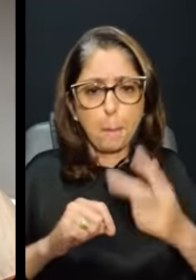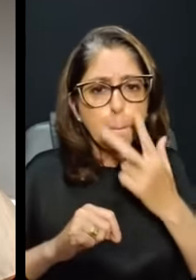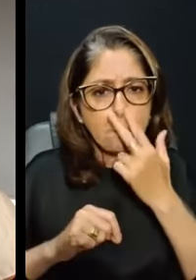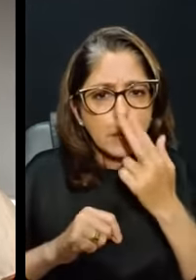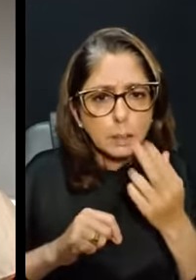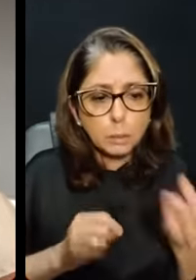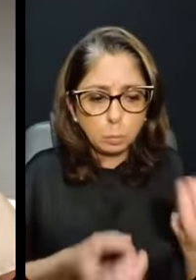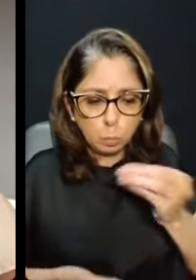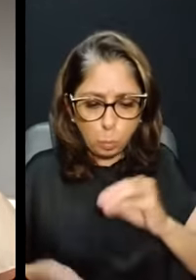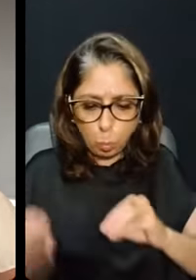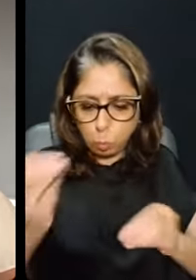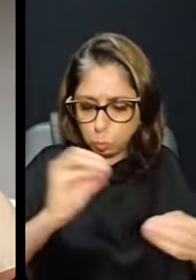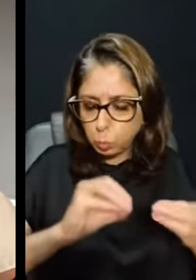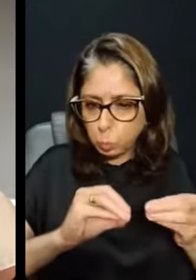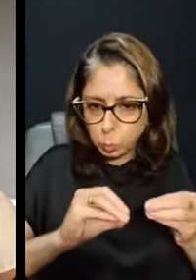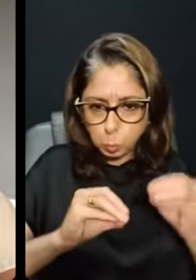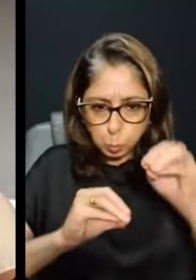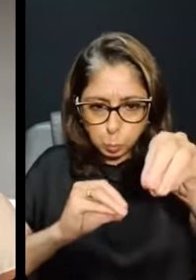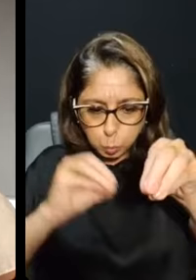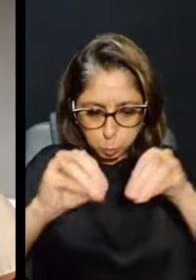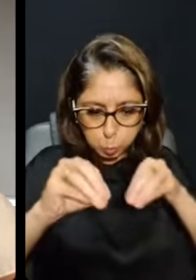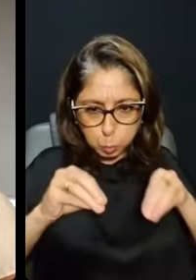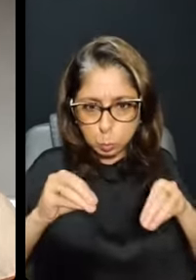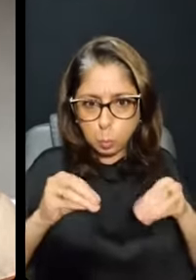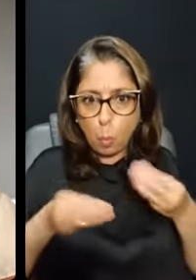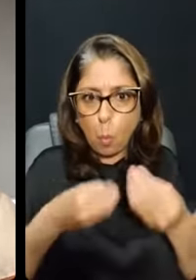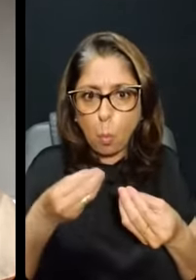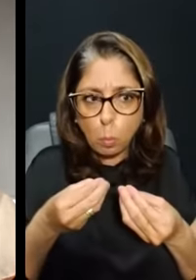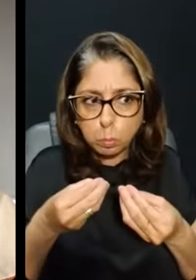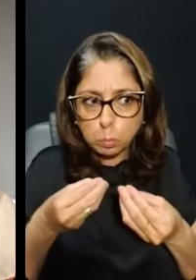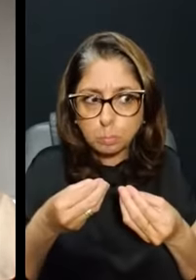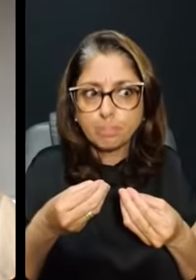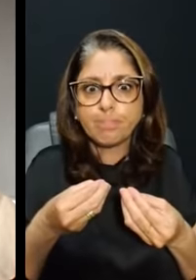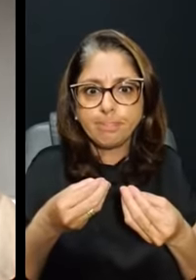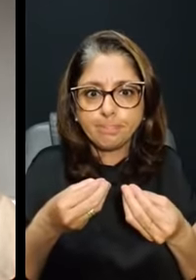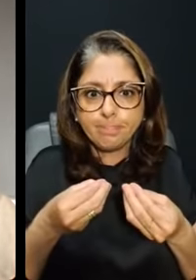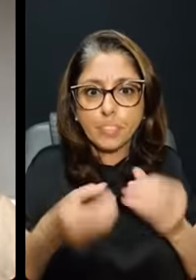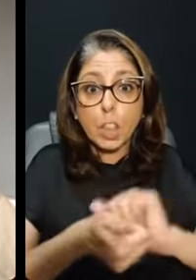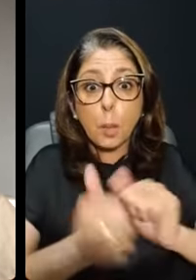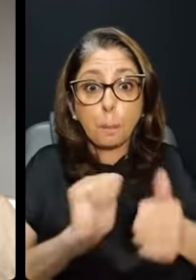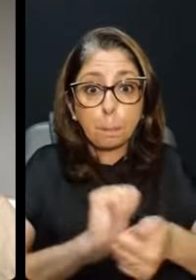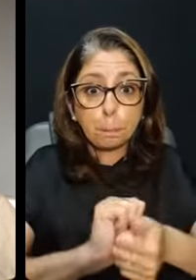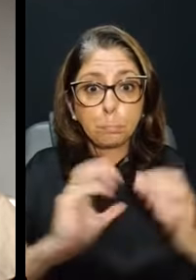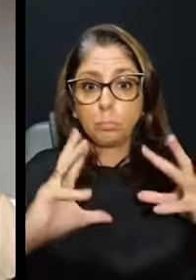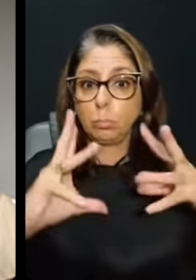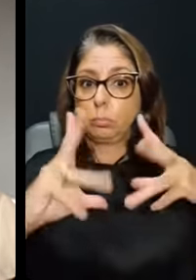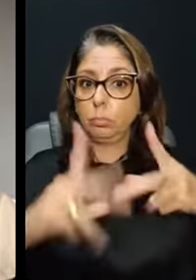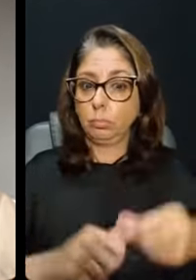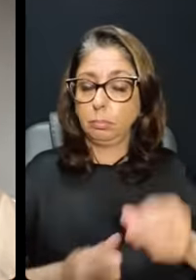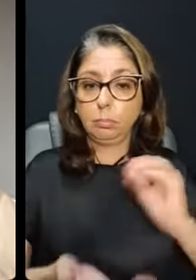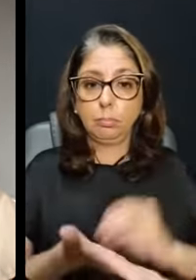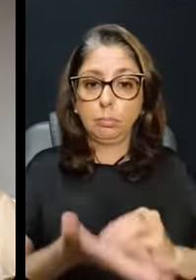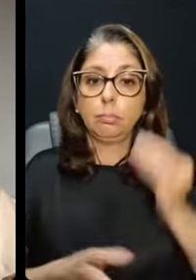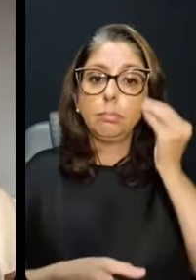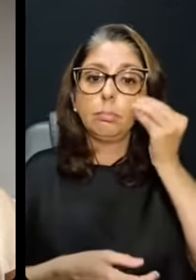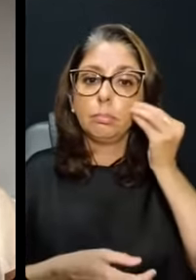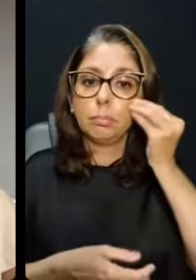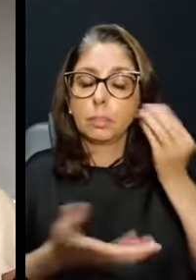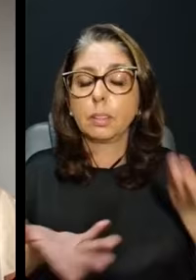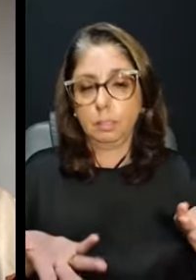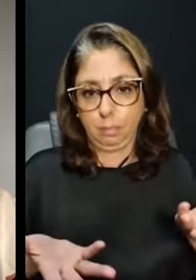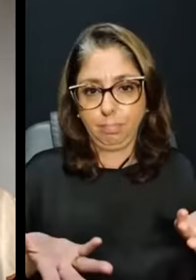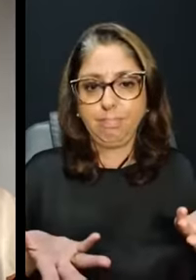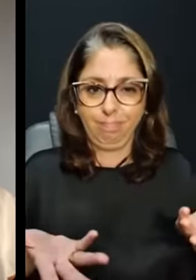mais que o projeto fosse todo acessível, fosse tudo certinho, a experiência não ia ser boa. Então, amarrar todo